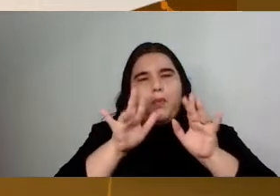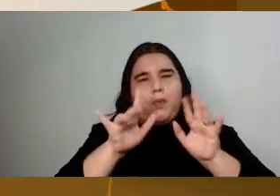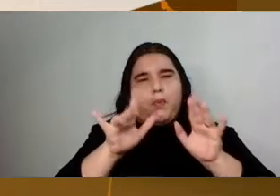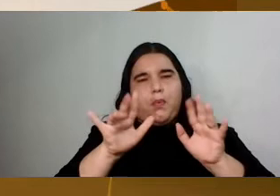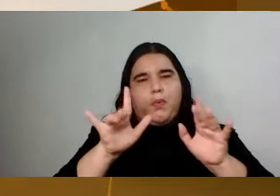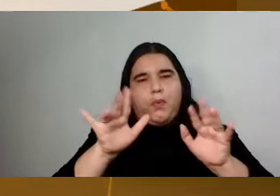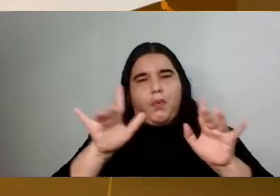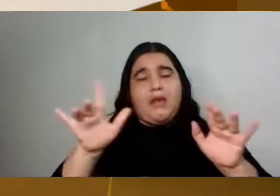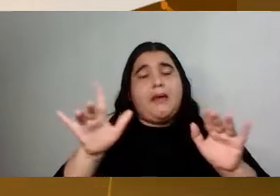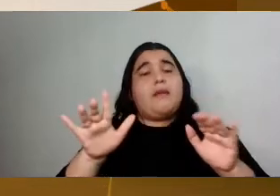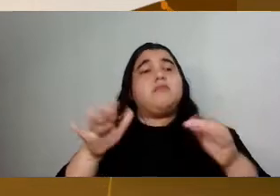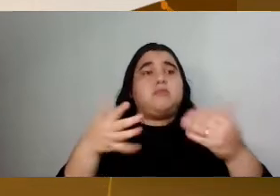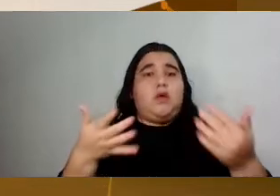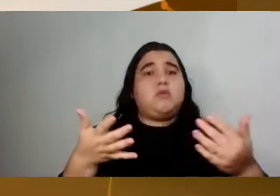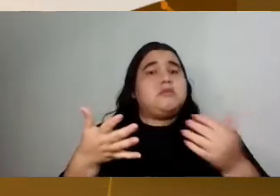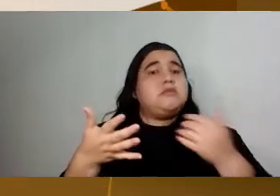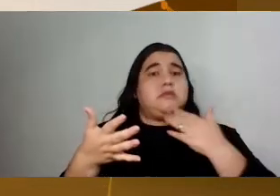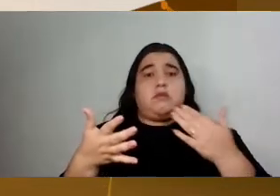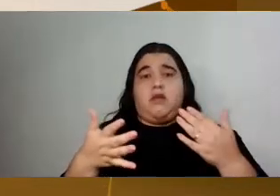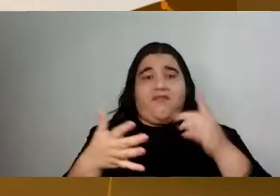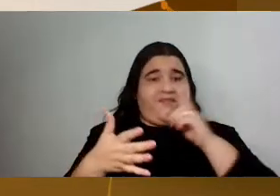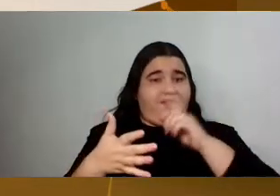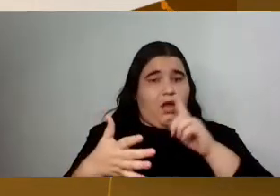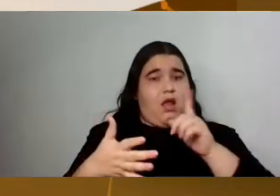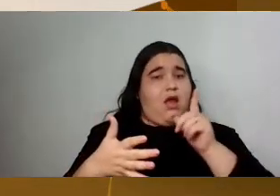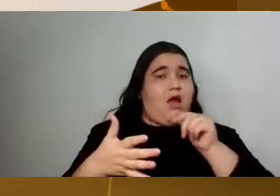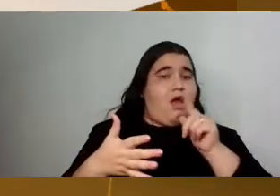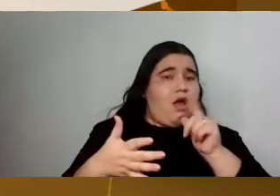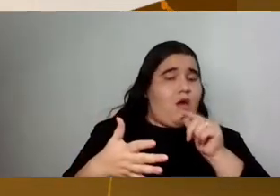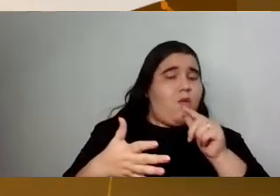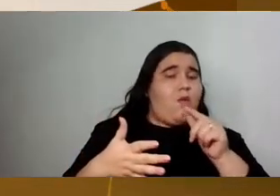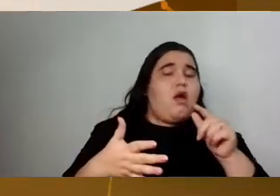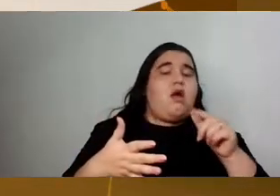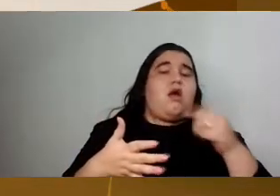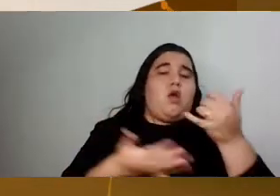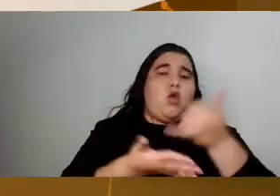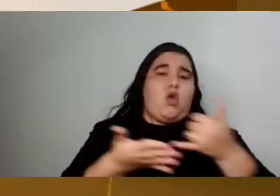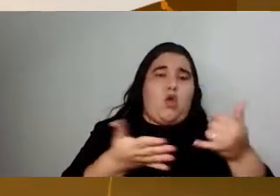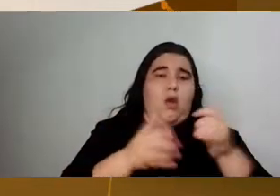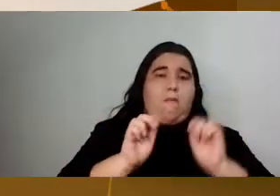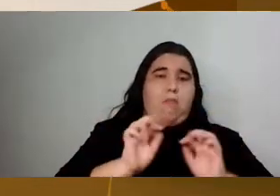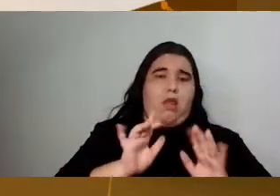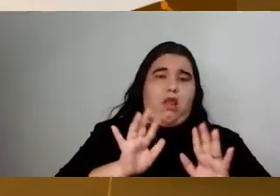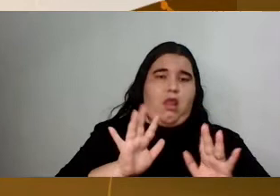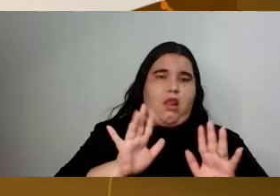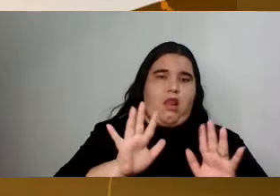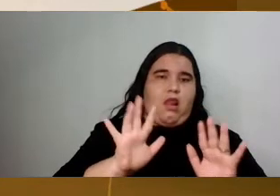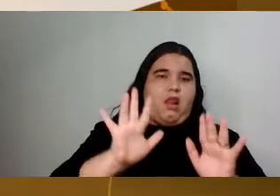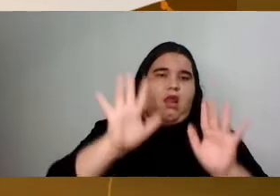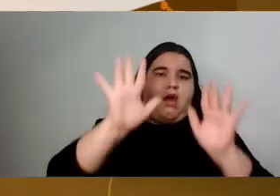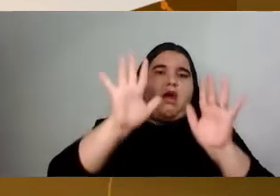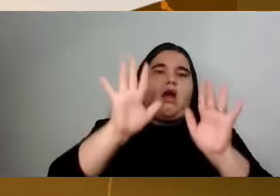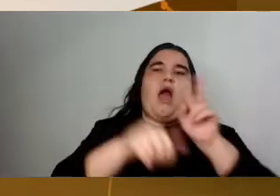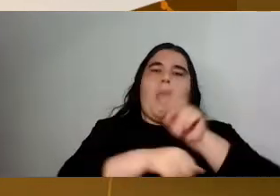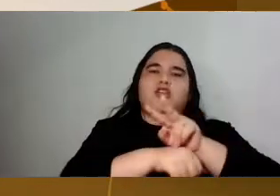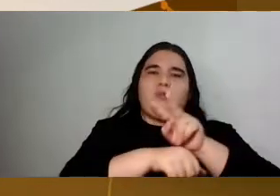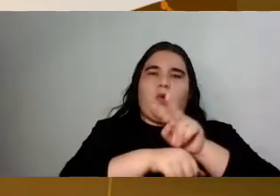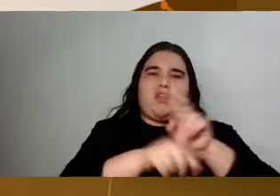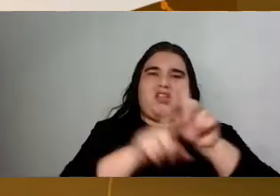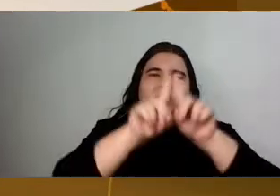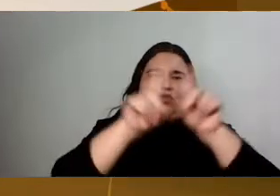falha, os vapores de água e óleo que vão passar por aqui, essas proteções de vácuo,